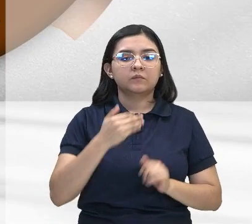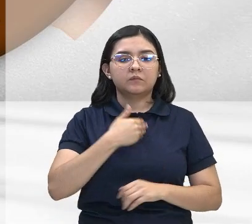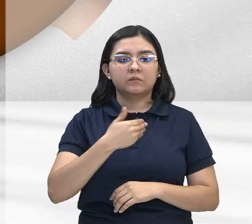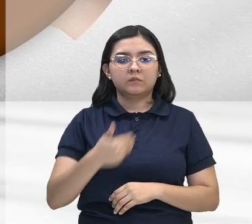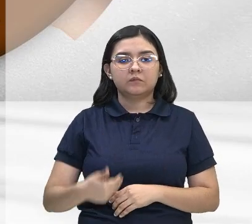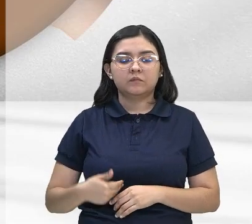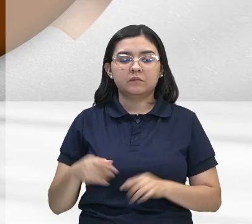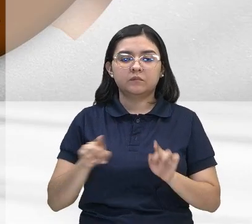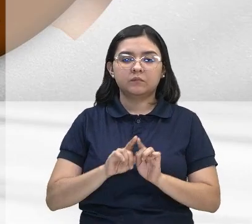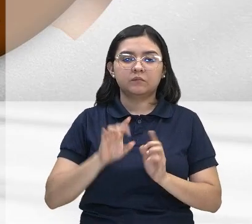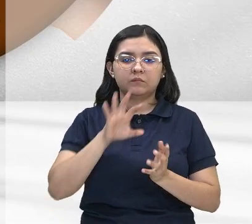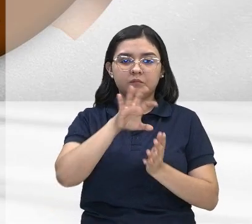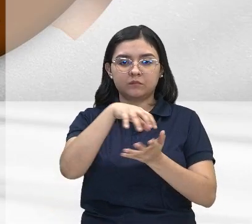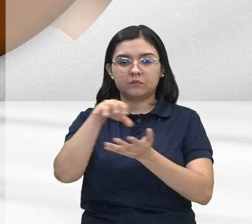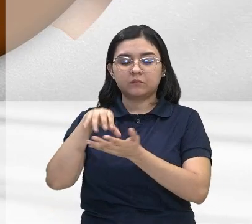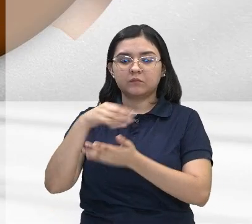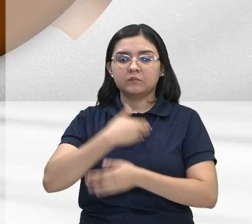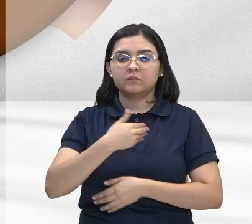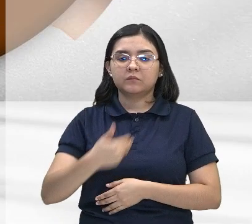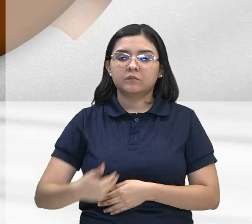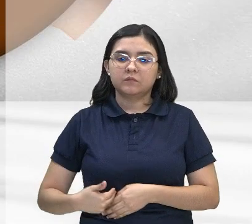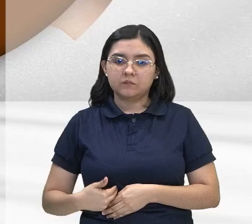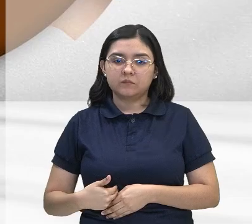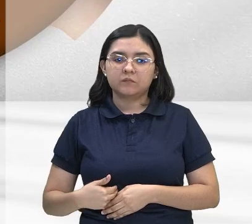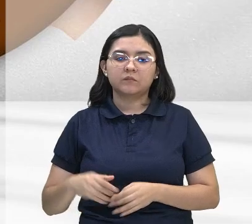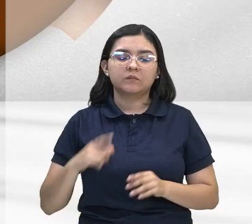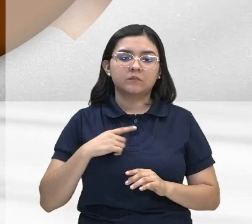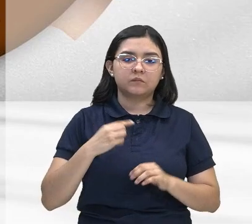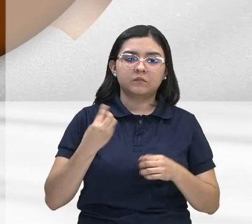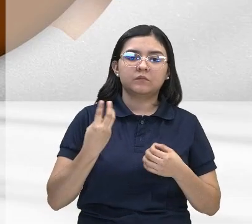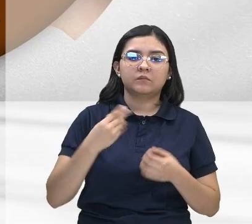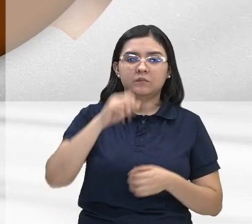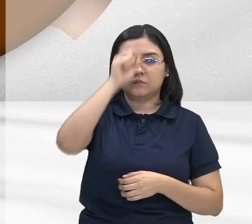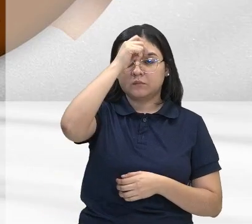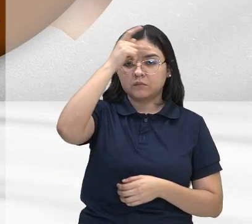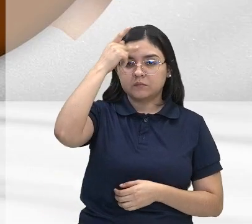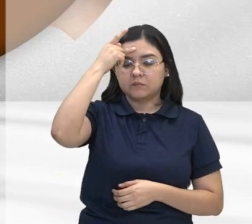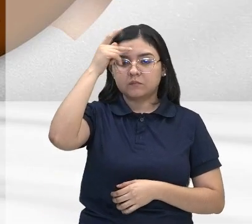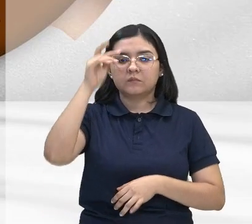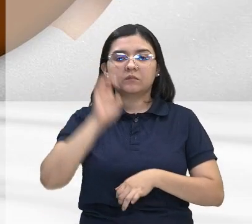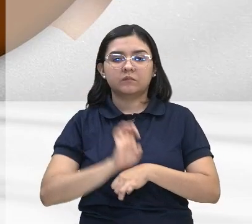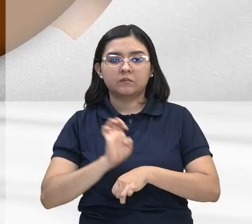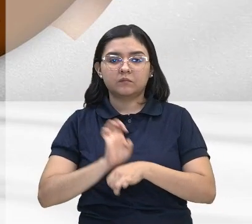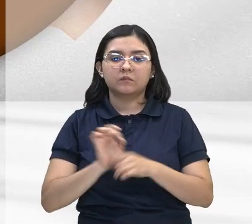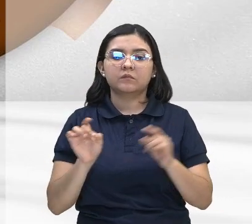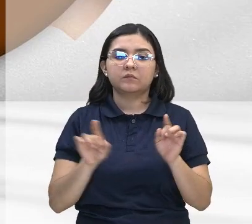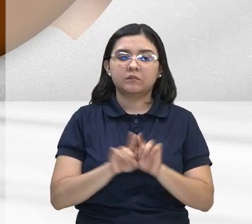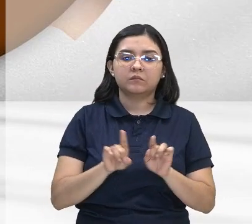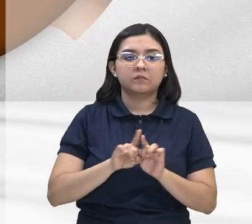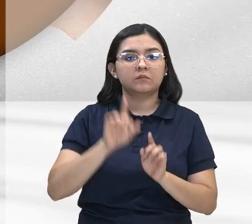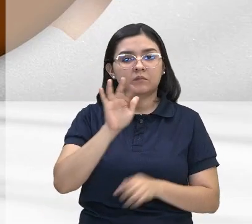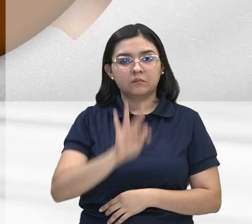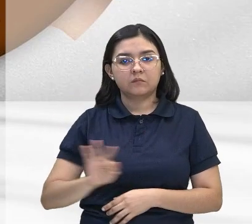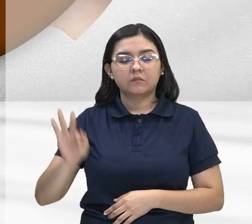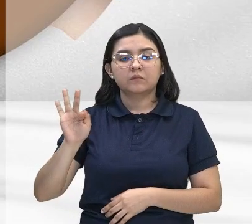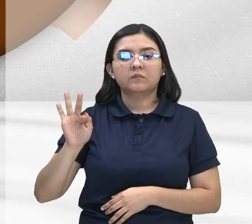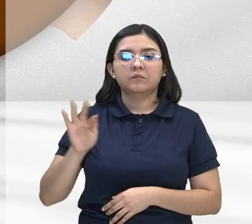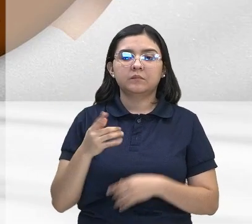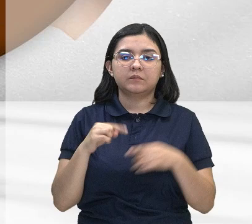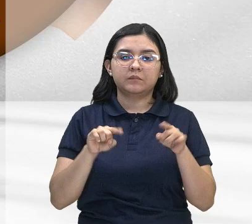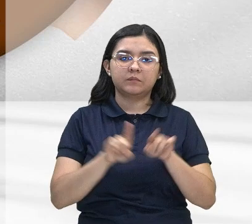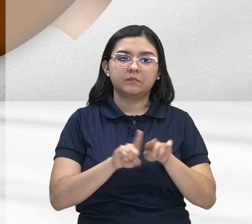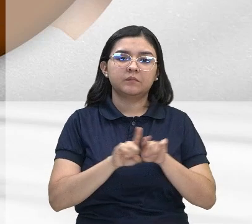e órgãos públicos, sejam eles municipais, estaduais ou até mesmo federais, e